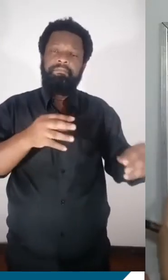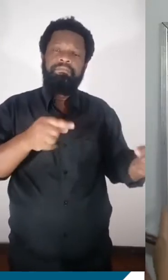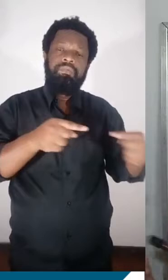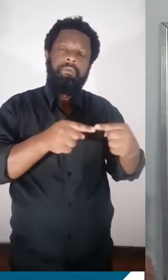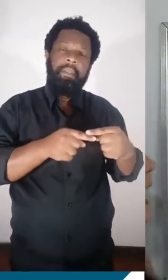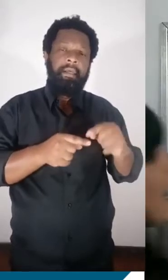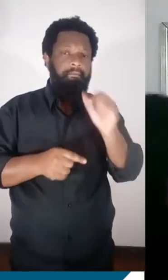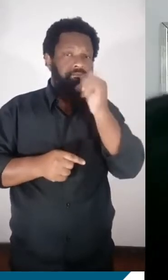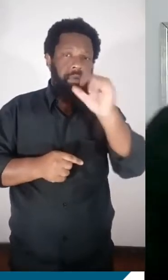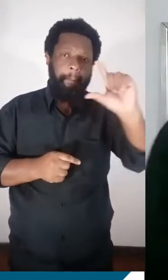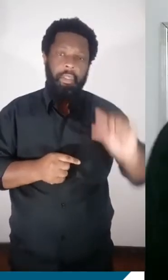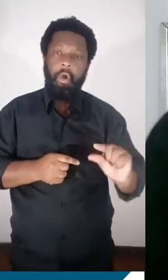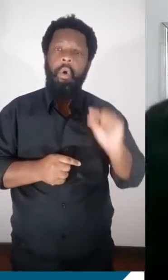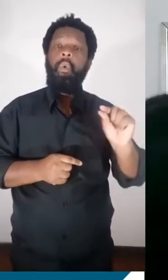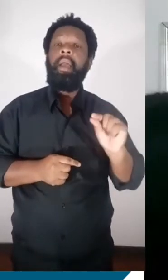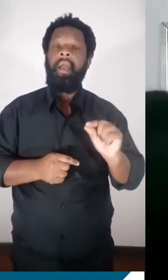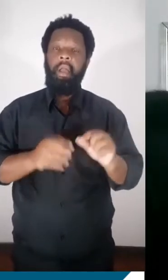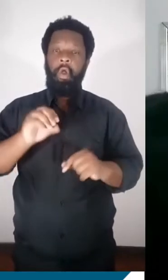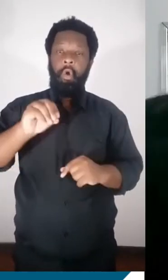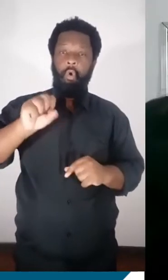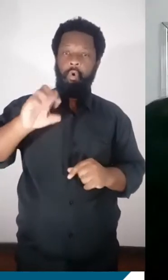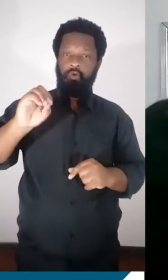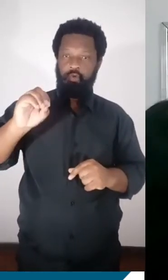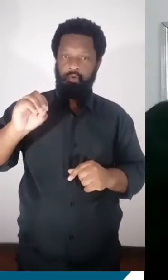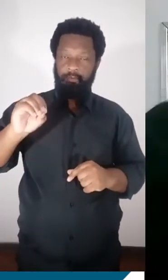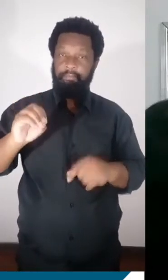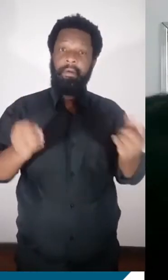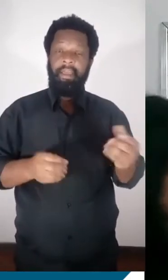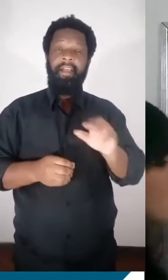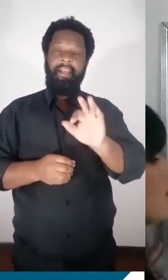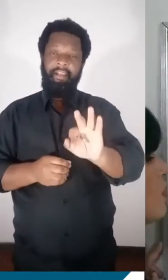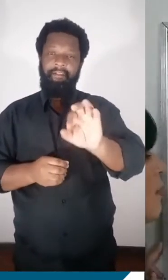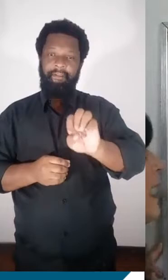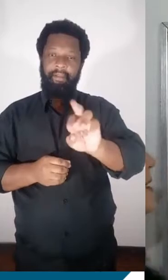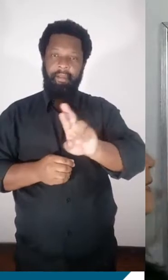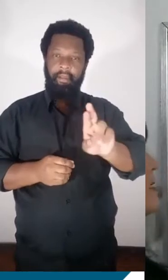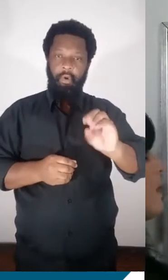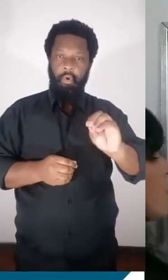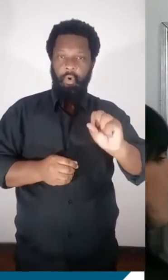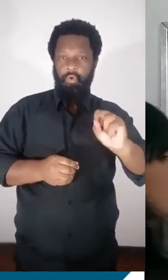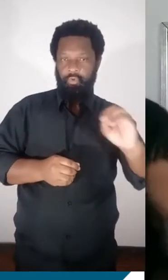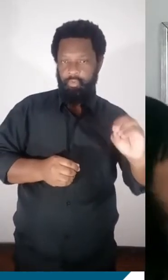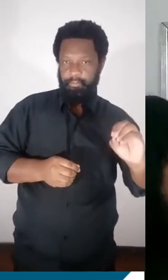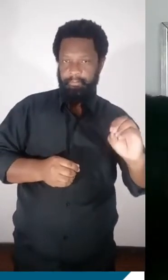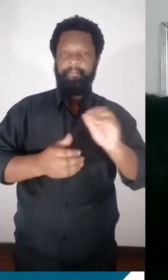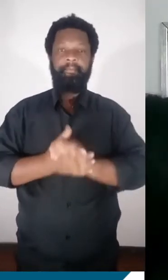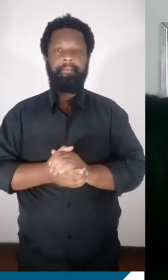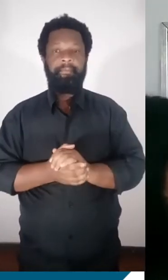a menor carga é oso. Então, ferroso. Tudo bem? Então, esse é o